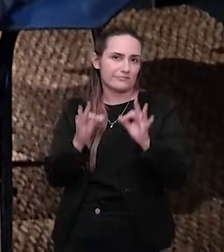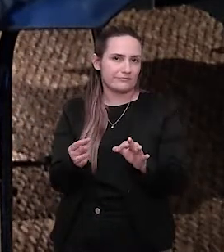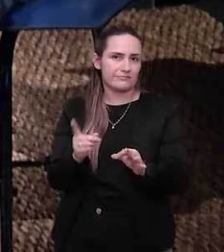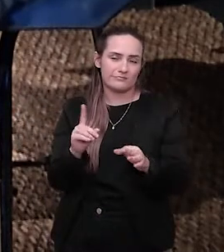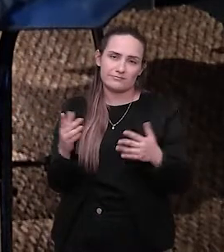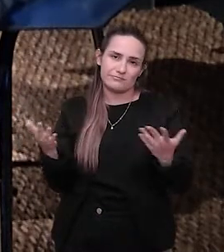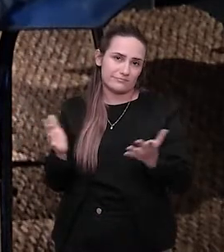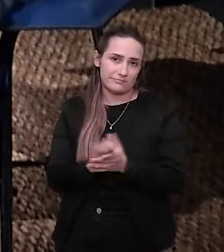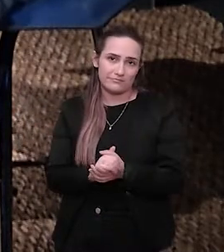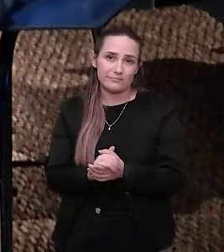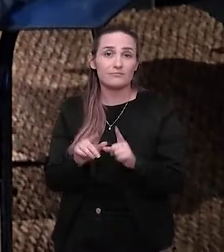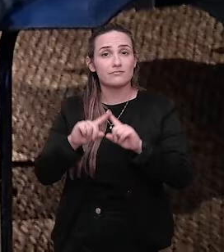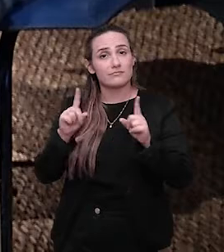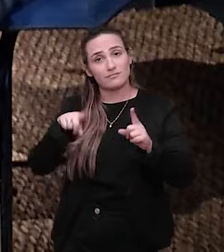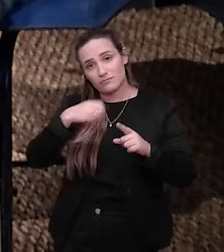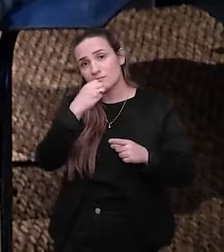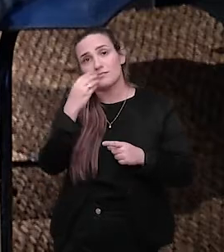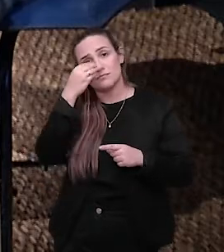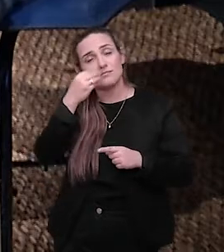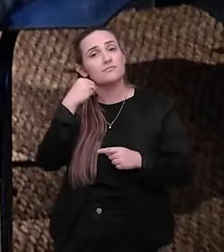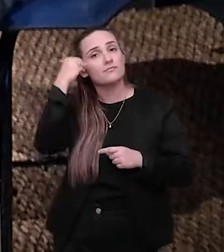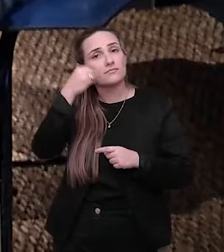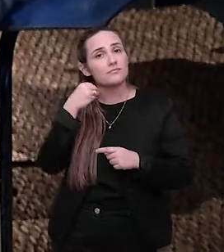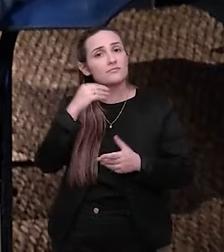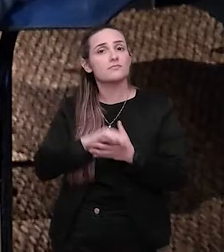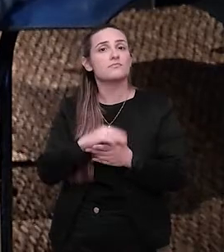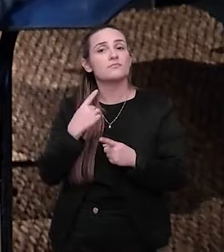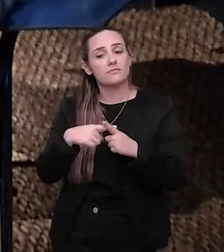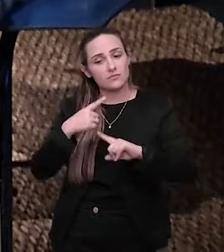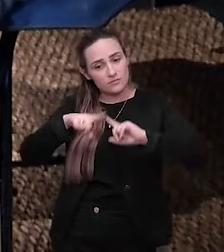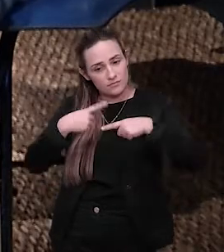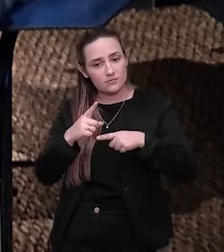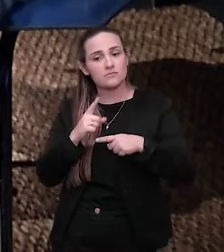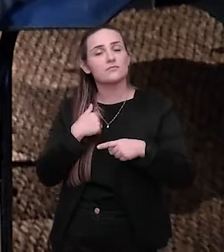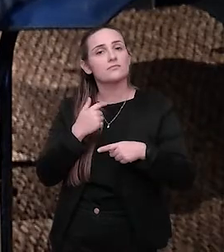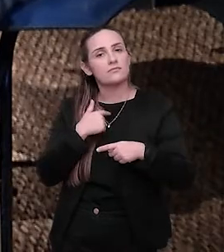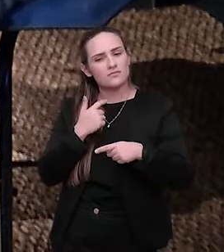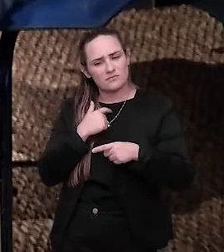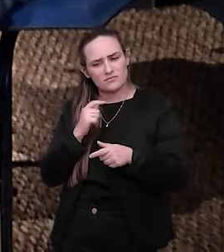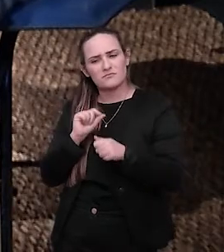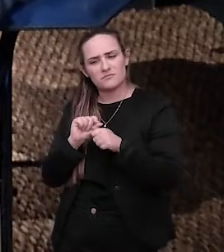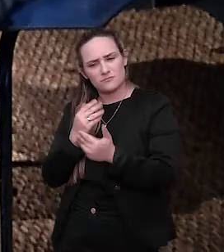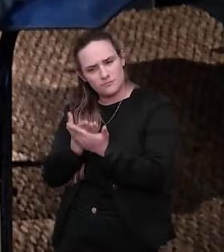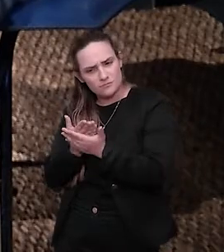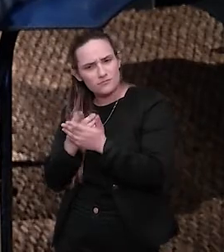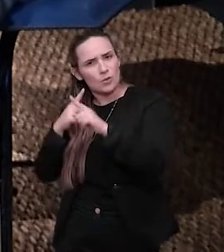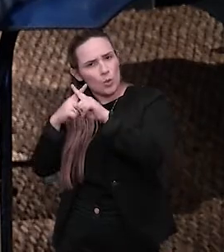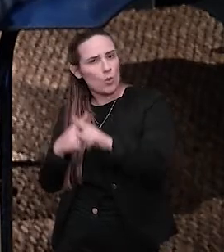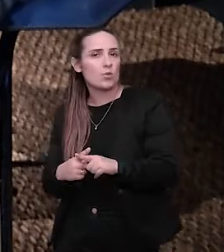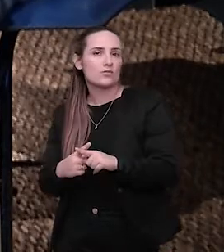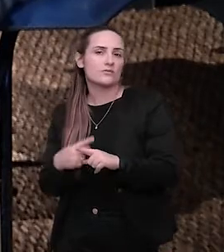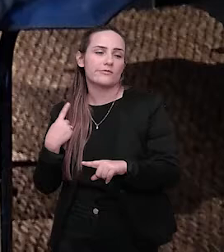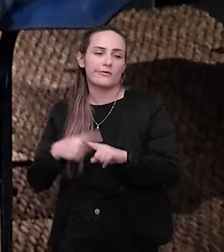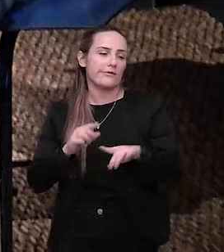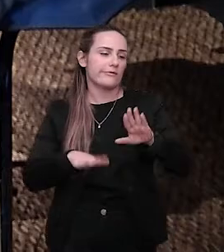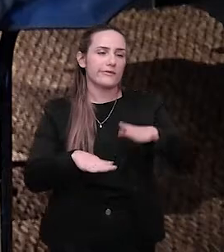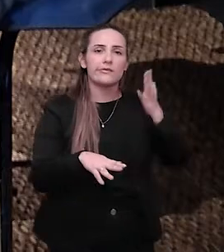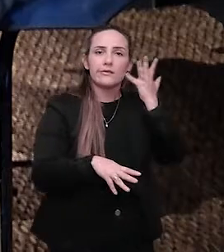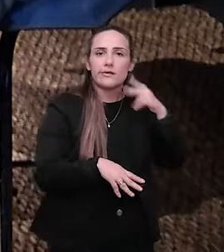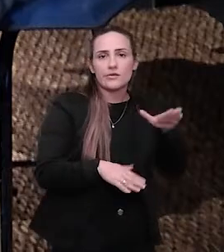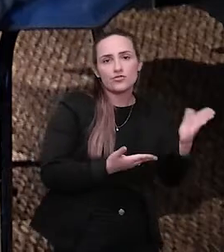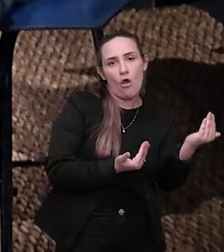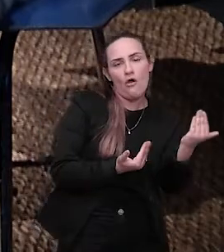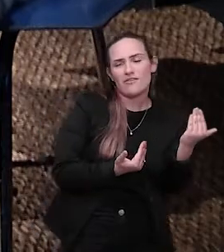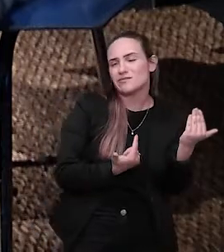novo, não deu certo, porque eu não estudava como deveria. E eu te falo, essa experiência foi importante para mim, até para o concurso público depois, para aprender a levar a